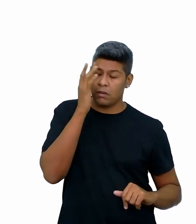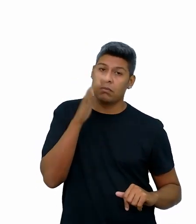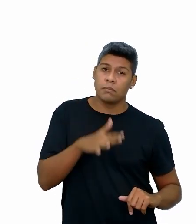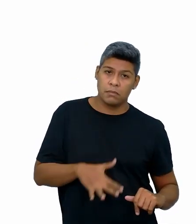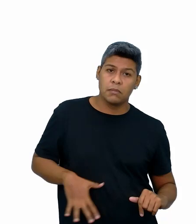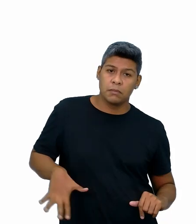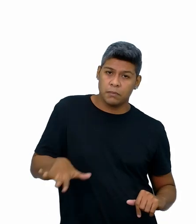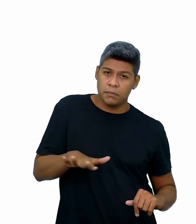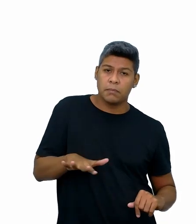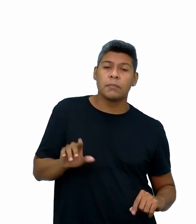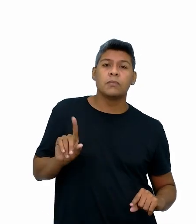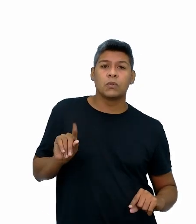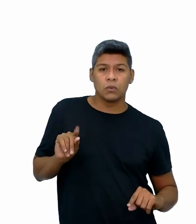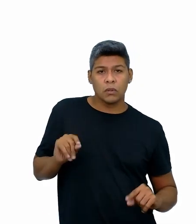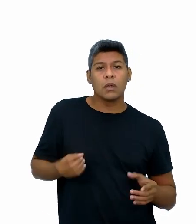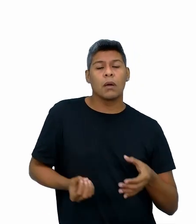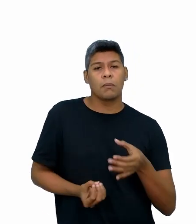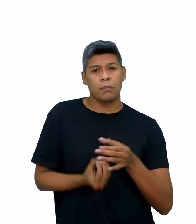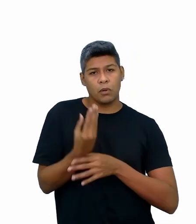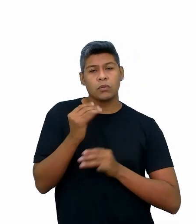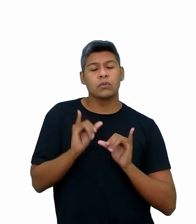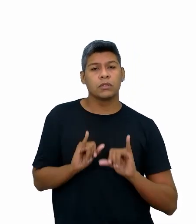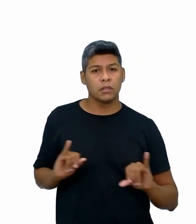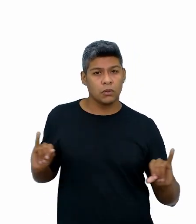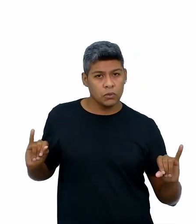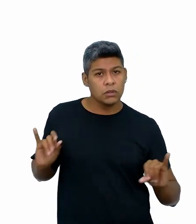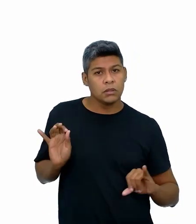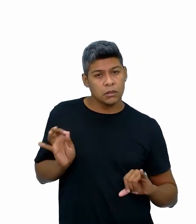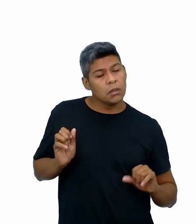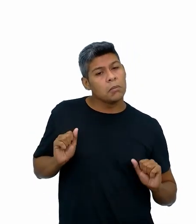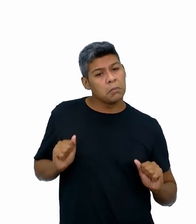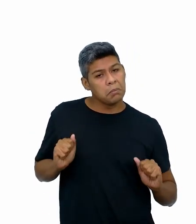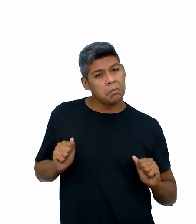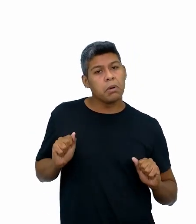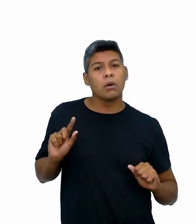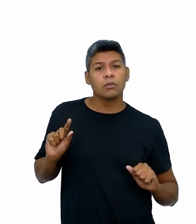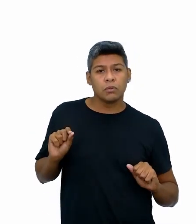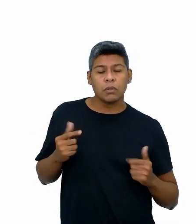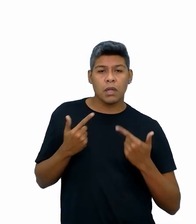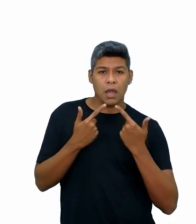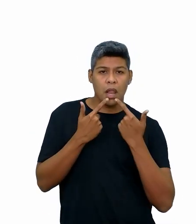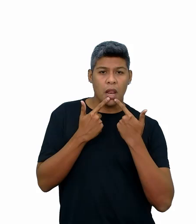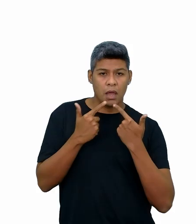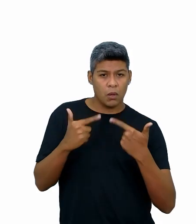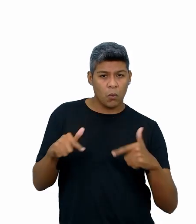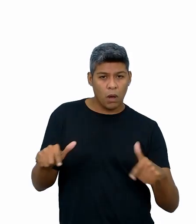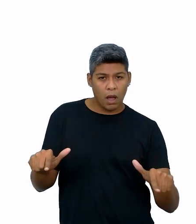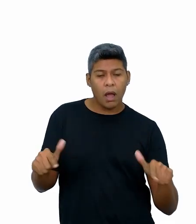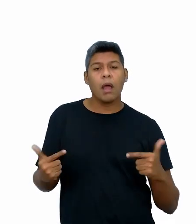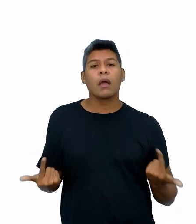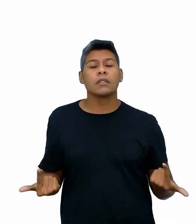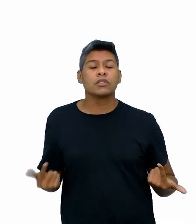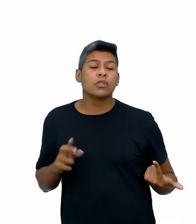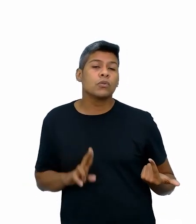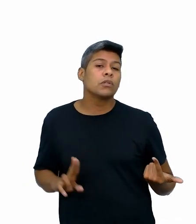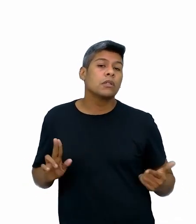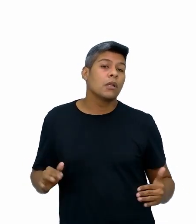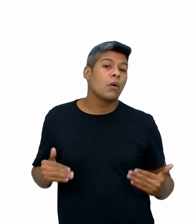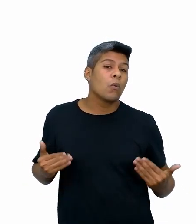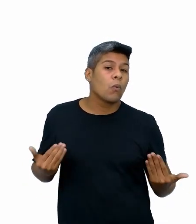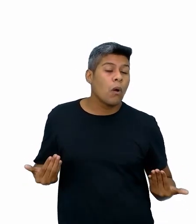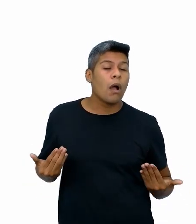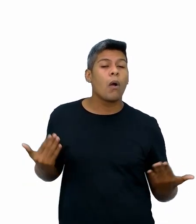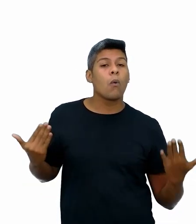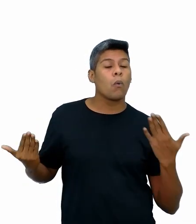que foi aí produzido essa notícia. A gente pode levantar a questão da linguagem, então, tá, a linguagem que foi utilizada, fazer